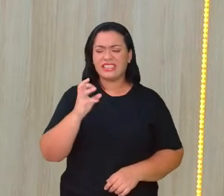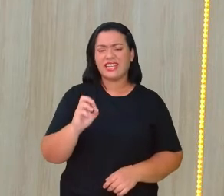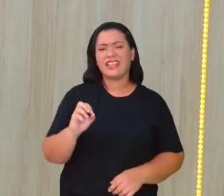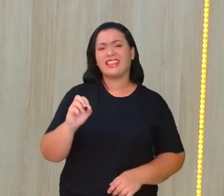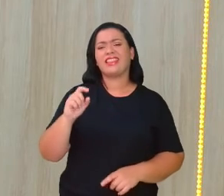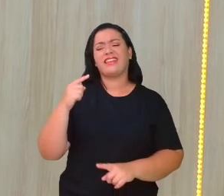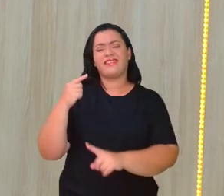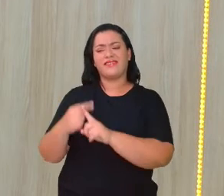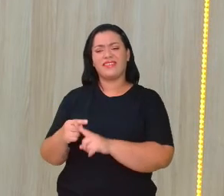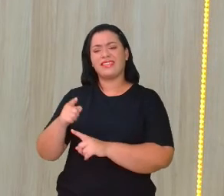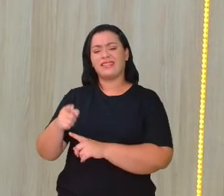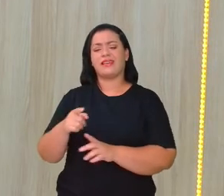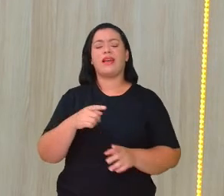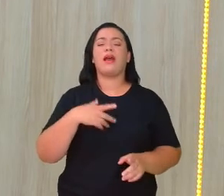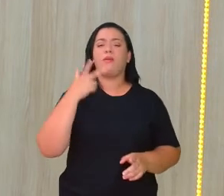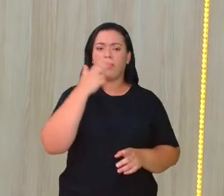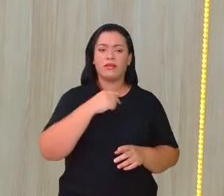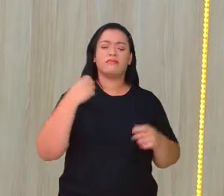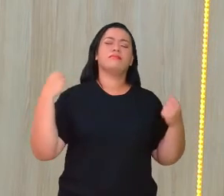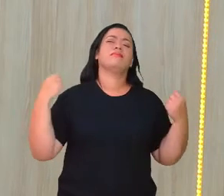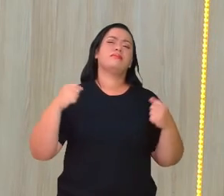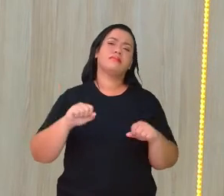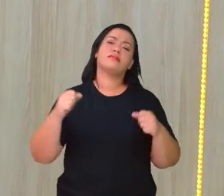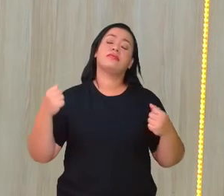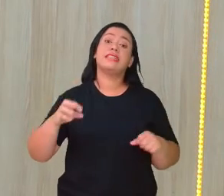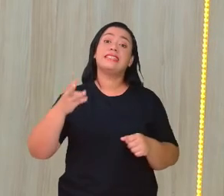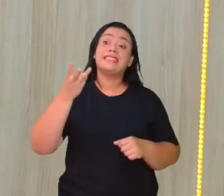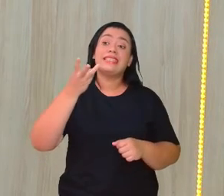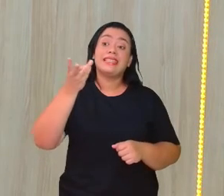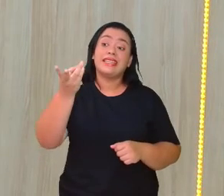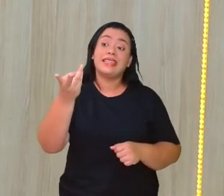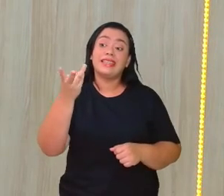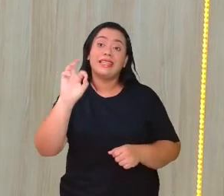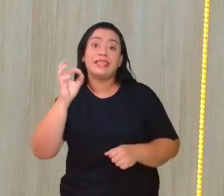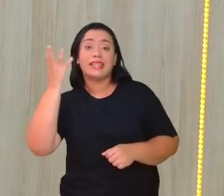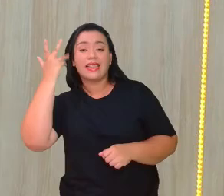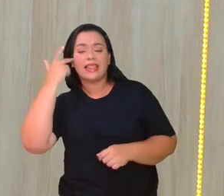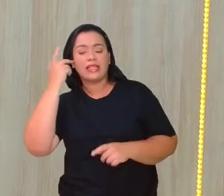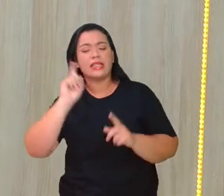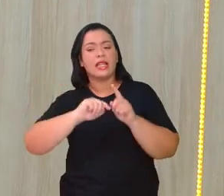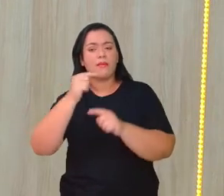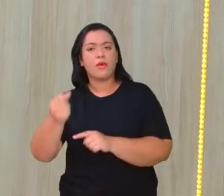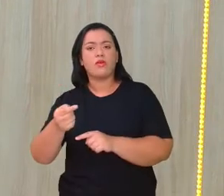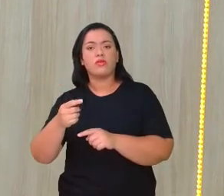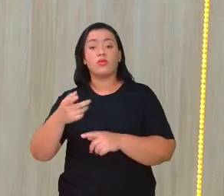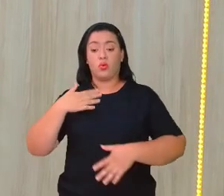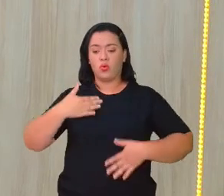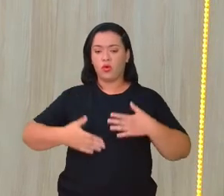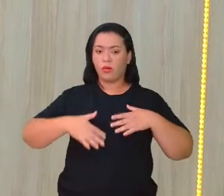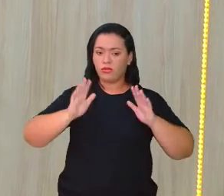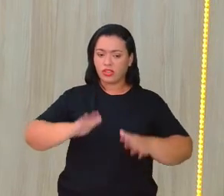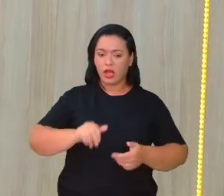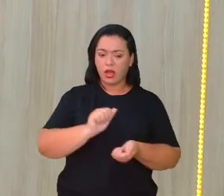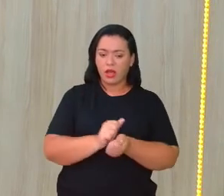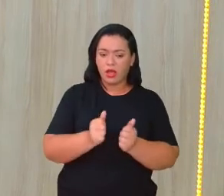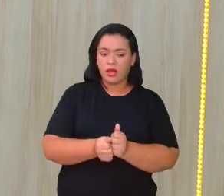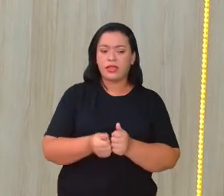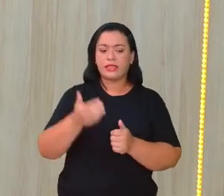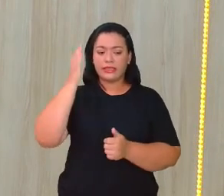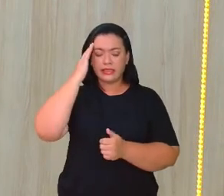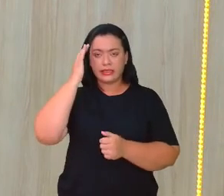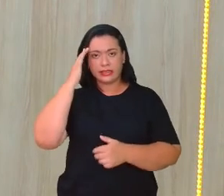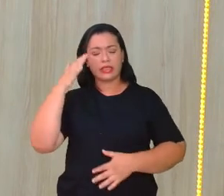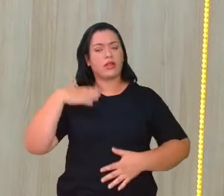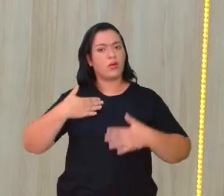vezes essa sequência, né? Então, 30 dias você faz. Depois dos 30, o corpo se adaptou, você já